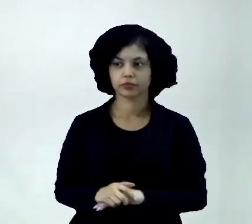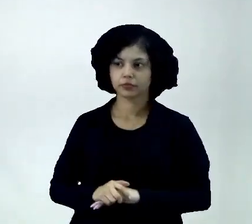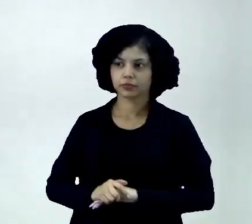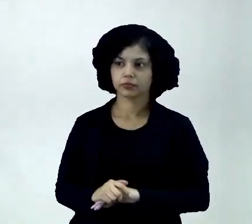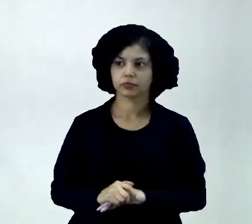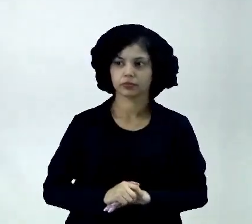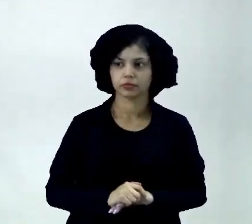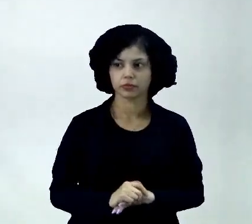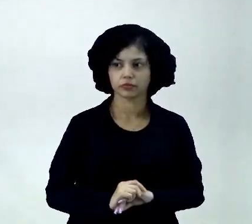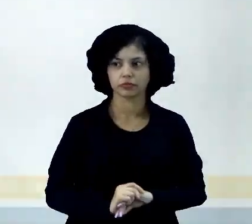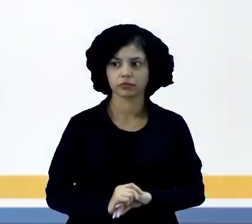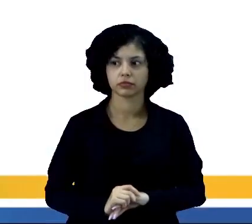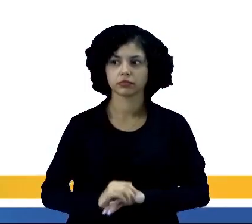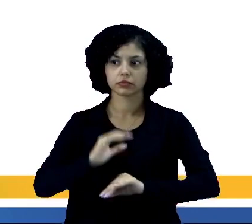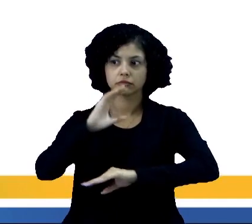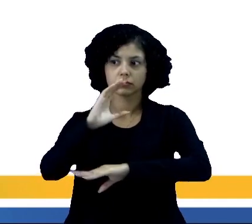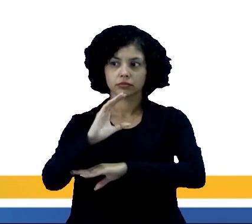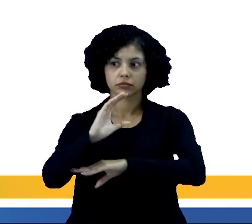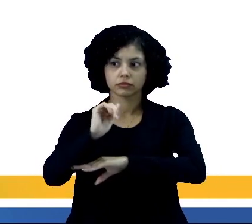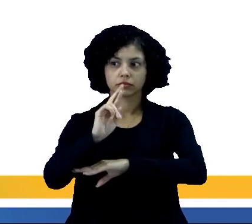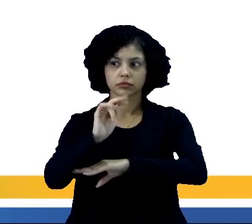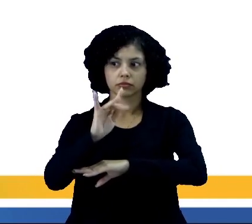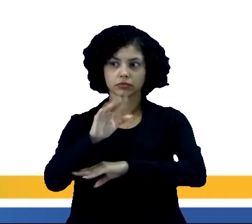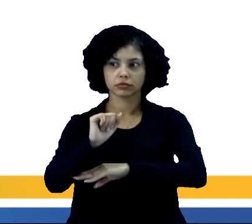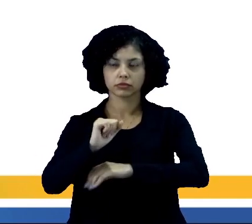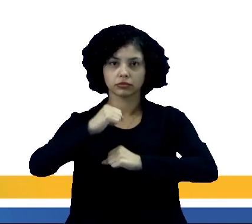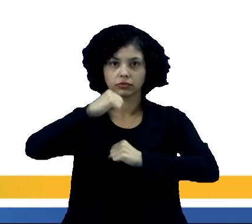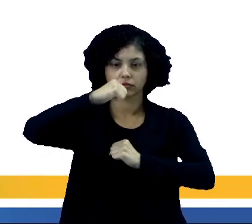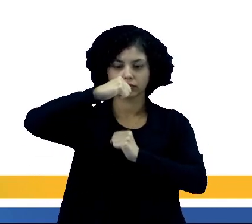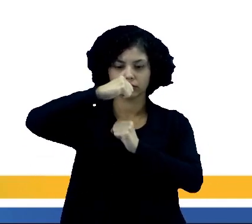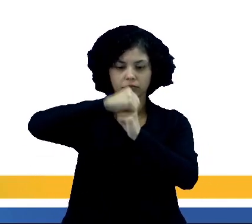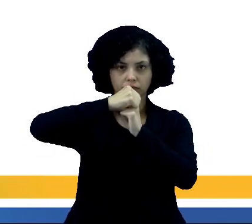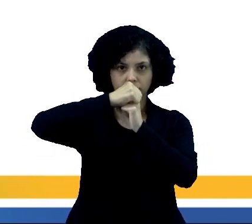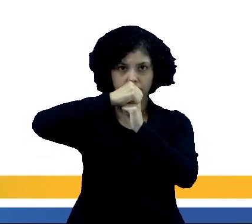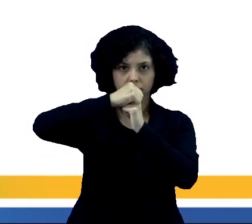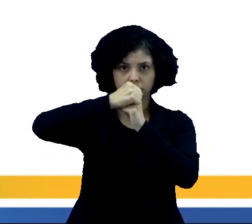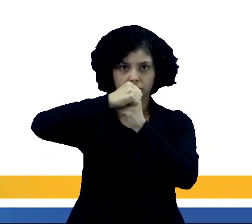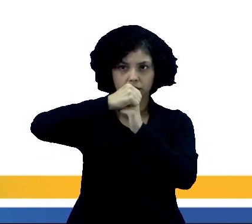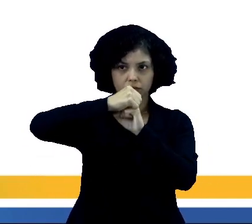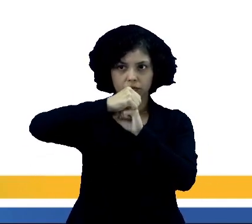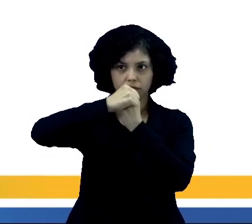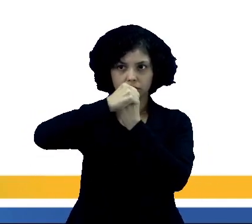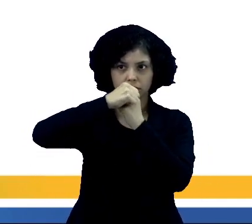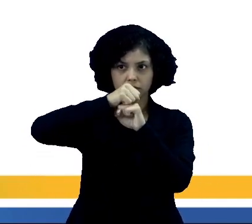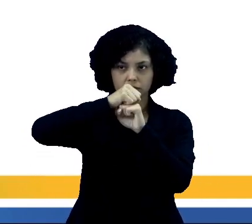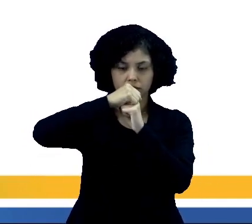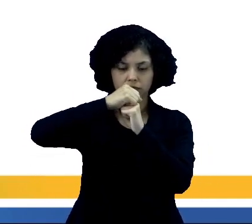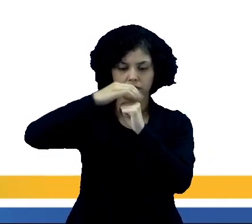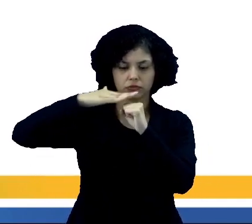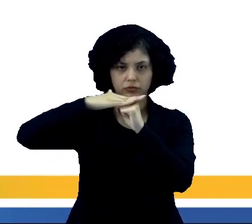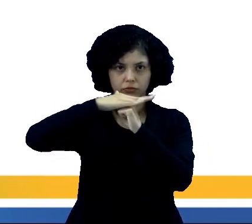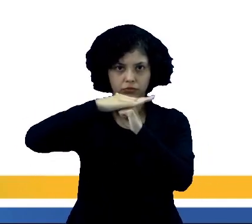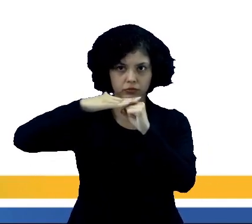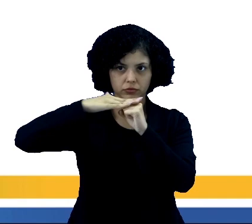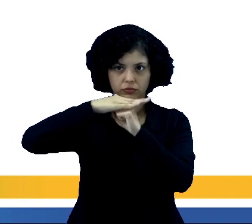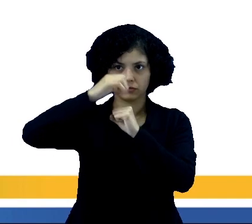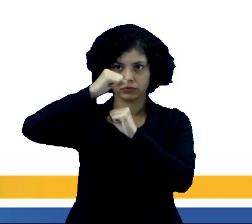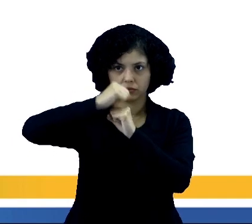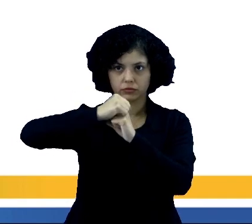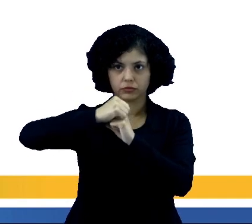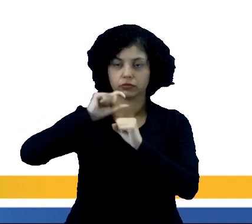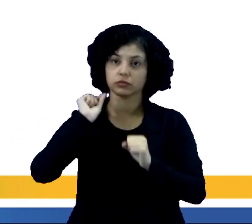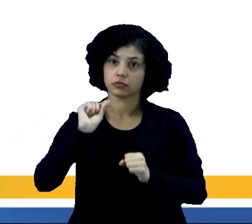bom? Avançando mais um pouquinho, além da composição óssea, a gente tem alguns outros tipos de estruturas